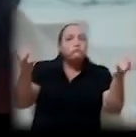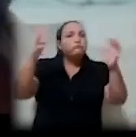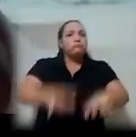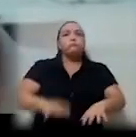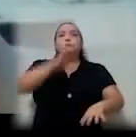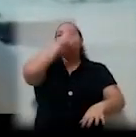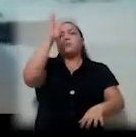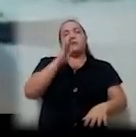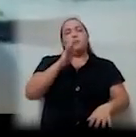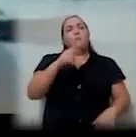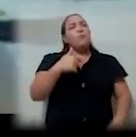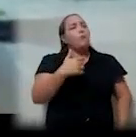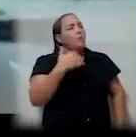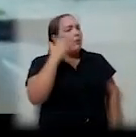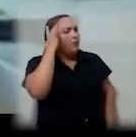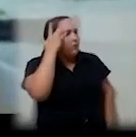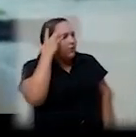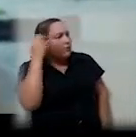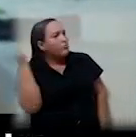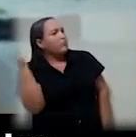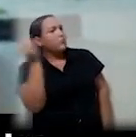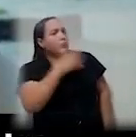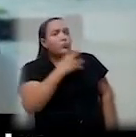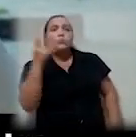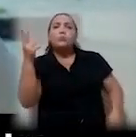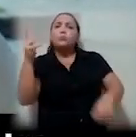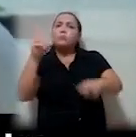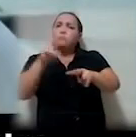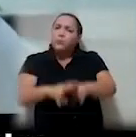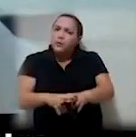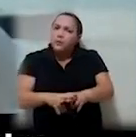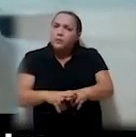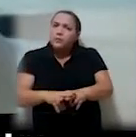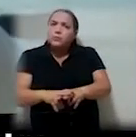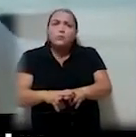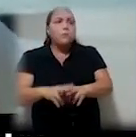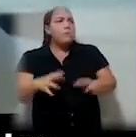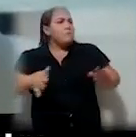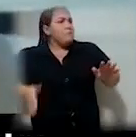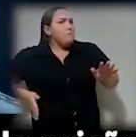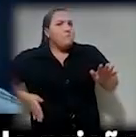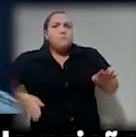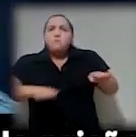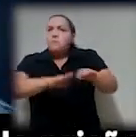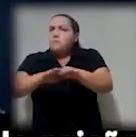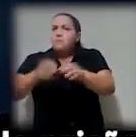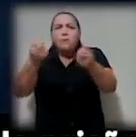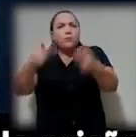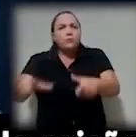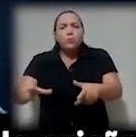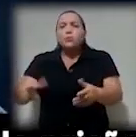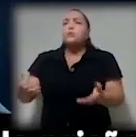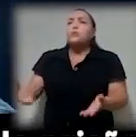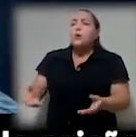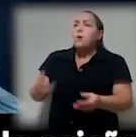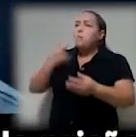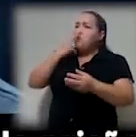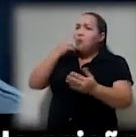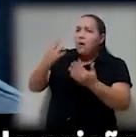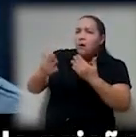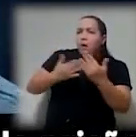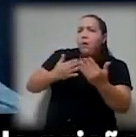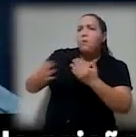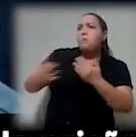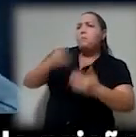um absurdo um presidiário que, se ele está preso, ele é tão bandido quanto qualquer um outro. A maioria dos chefes do tráfico, eles